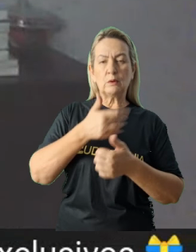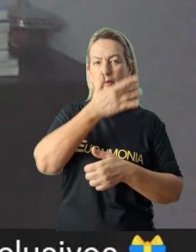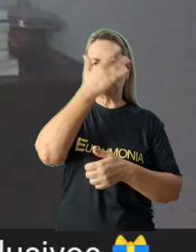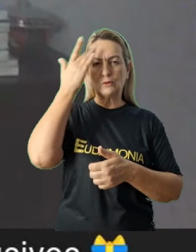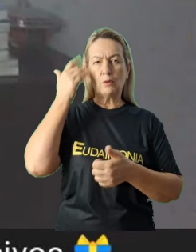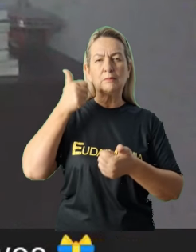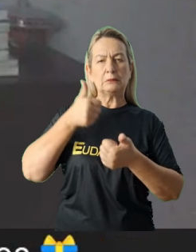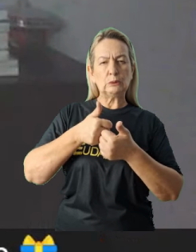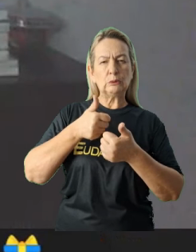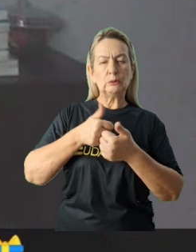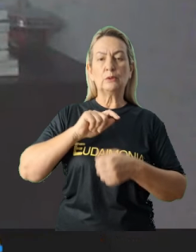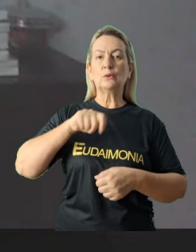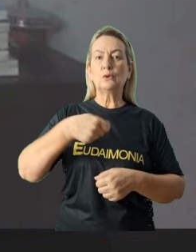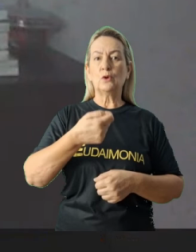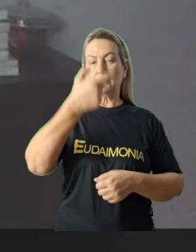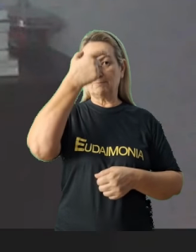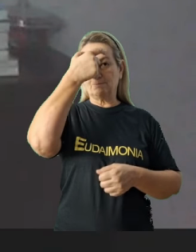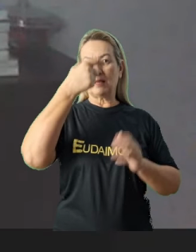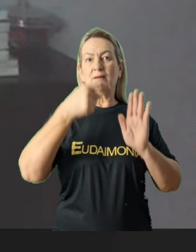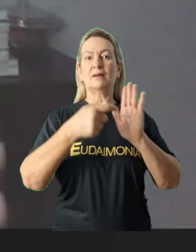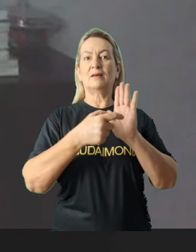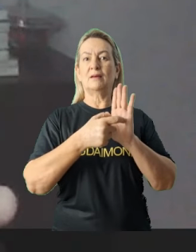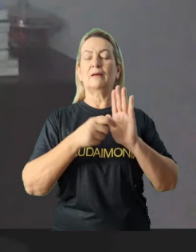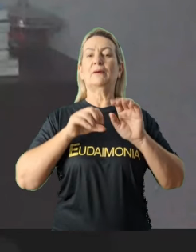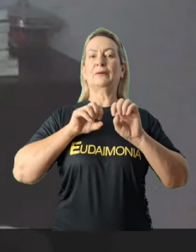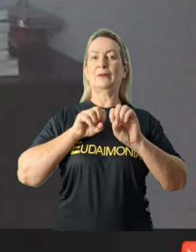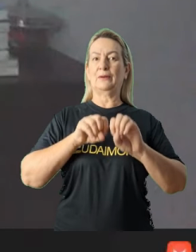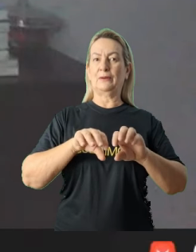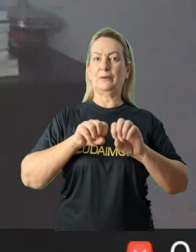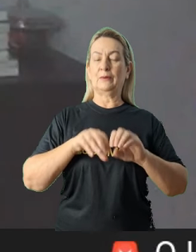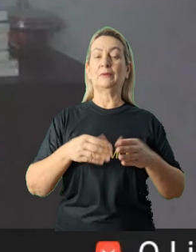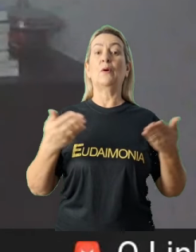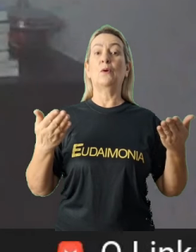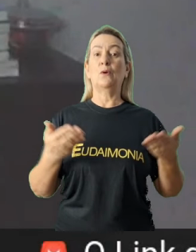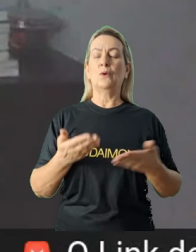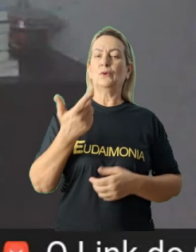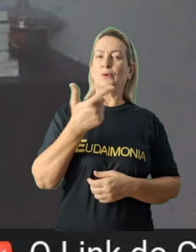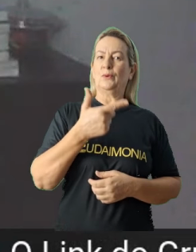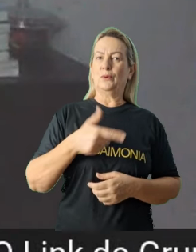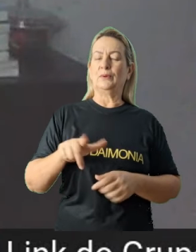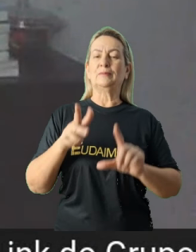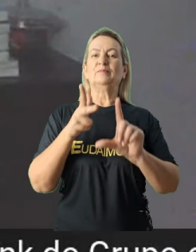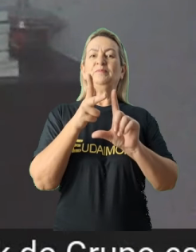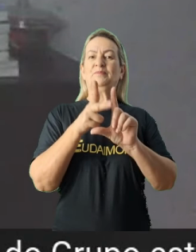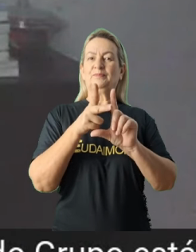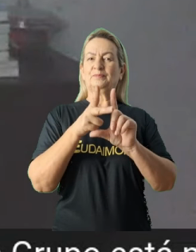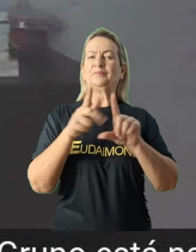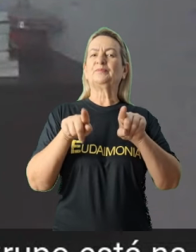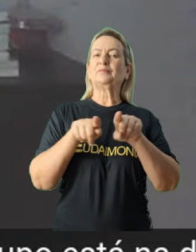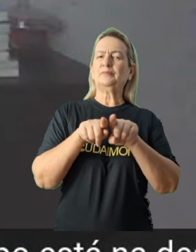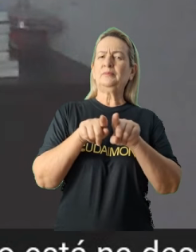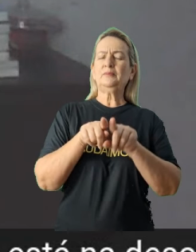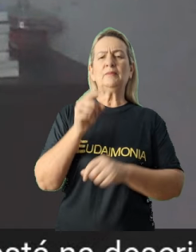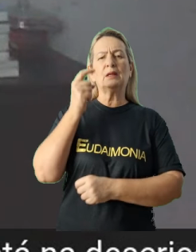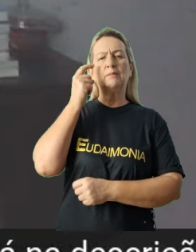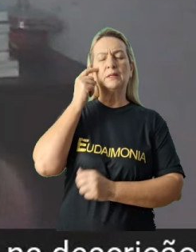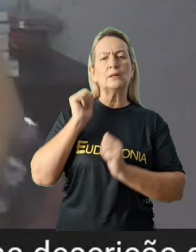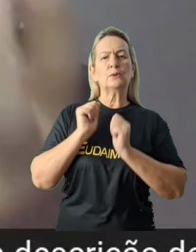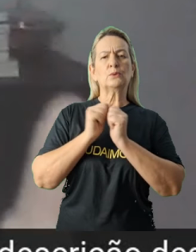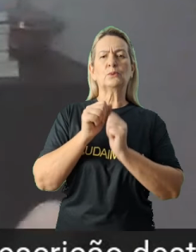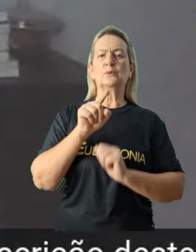tema, inteligência artificial na educação. E aqui não vai ser diferente. A gente também quer fazer esta reflexão, a gente também